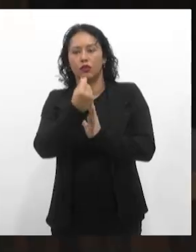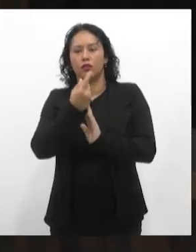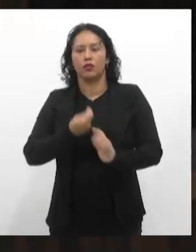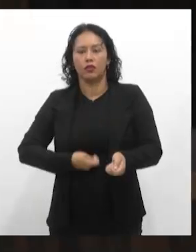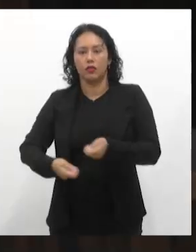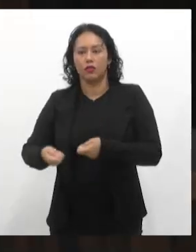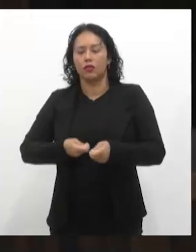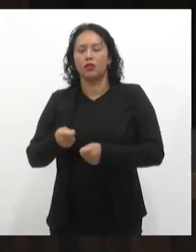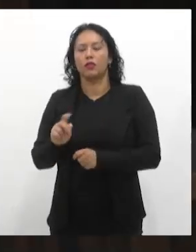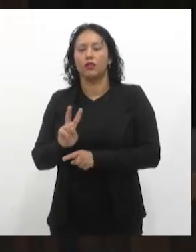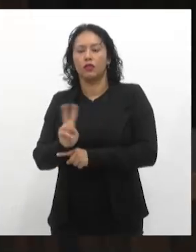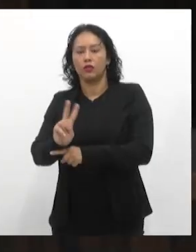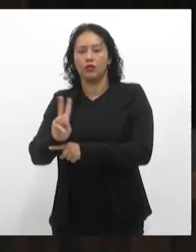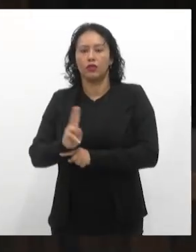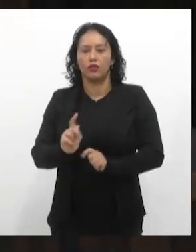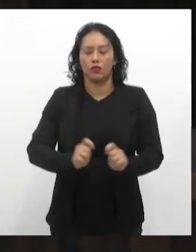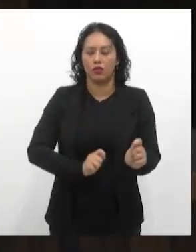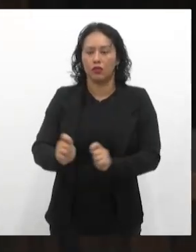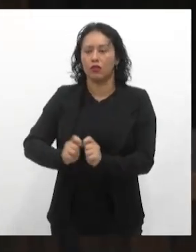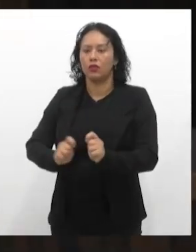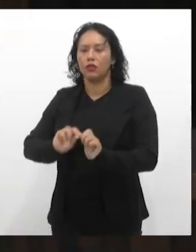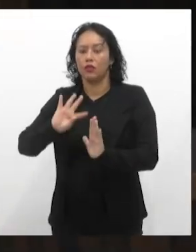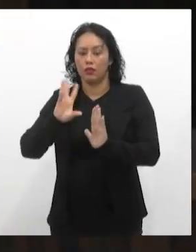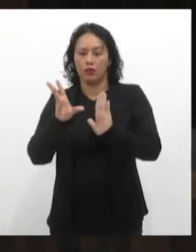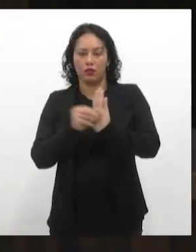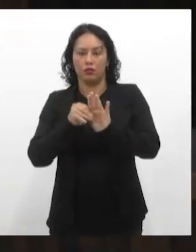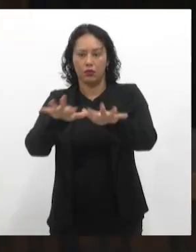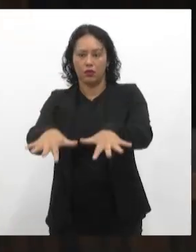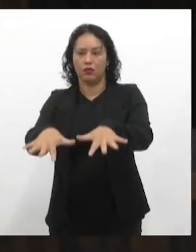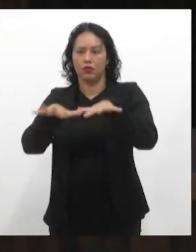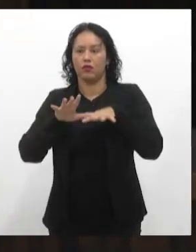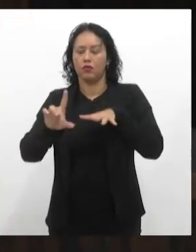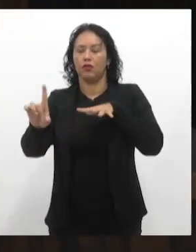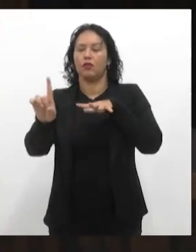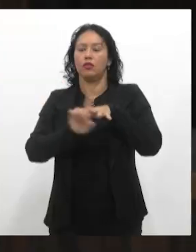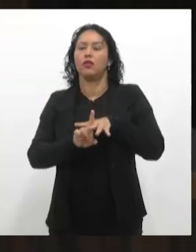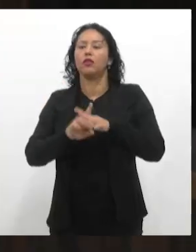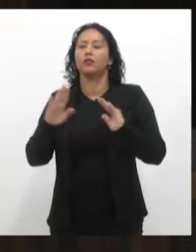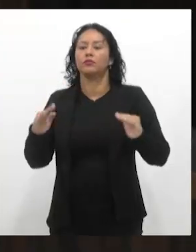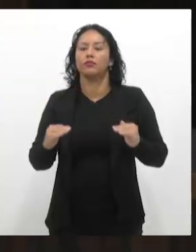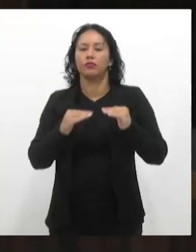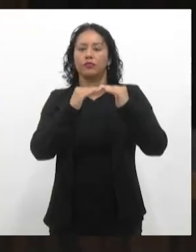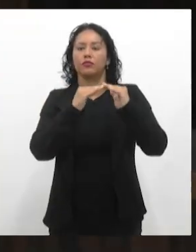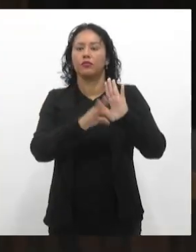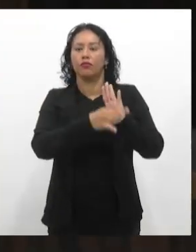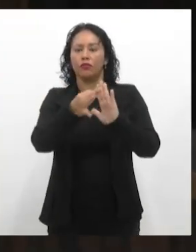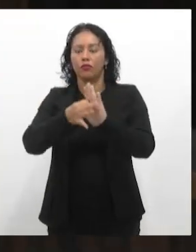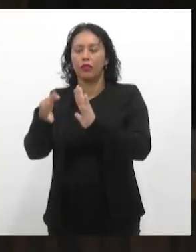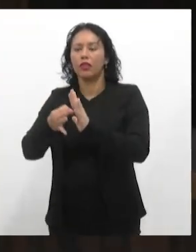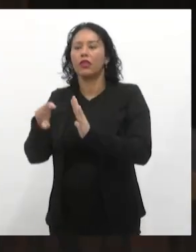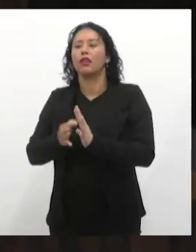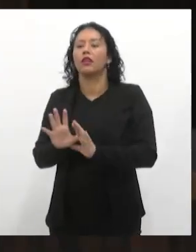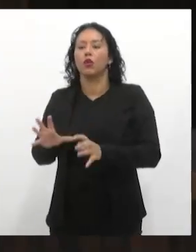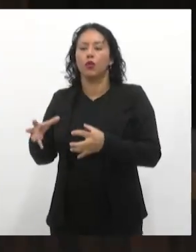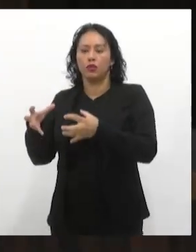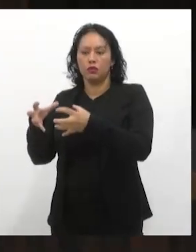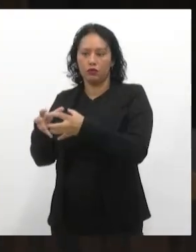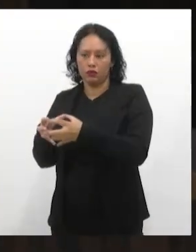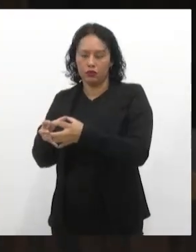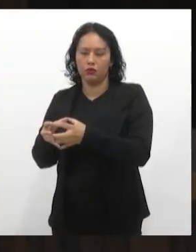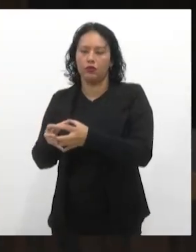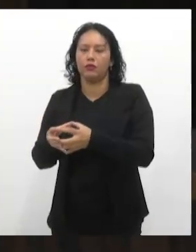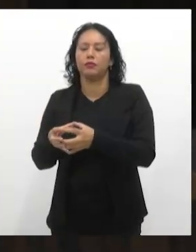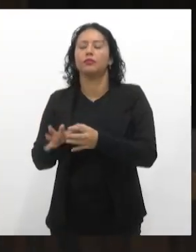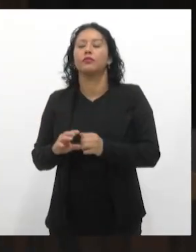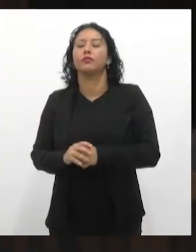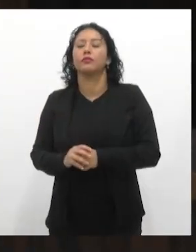Fiscalização Financeira e Controle, às emendas de plenário. Para emitir parecer pela Comissão de Legislação Constitucional Complementares e